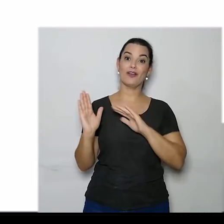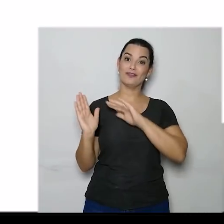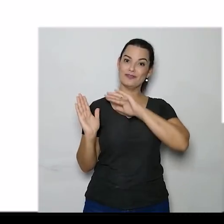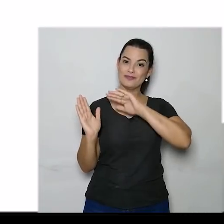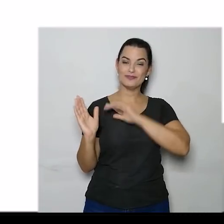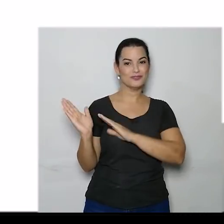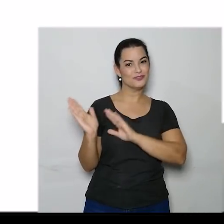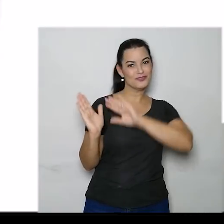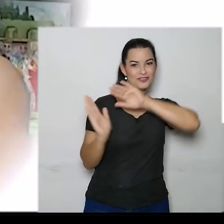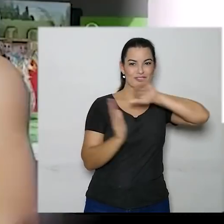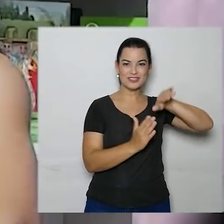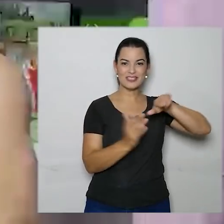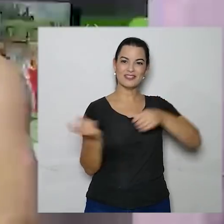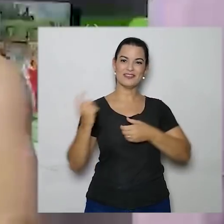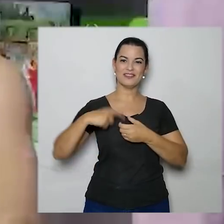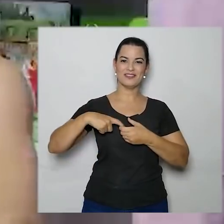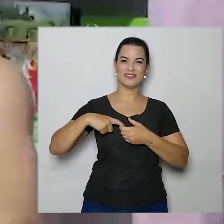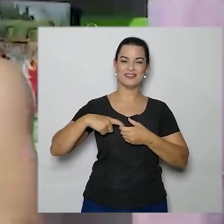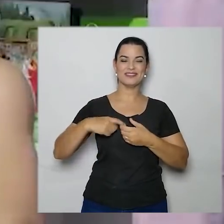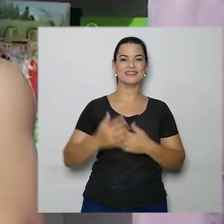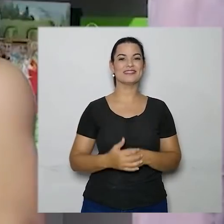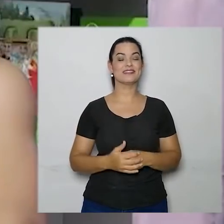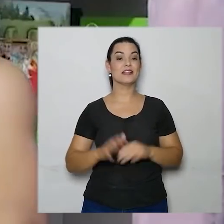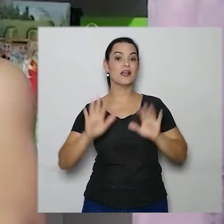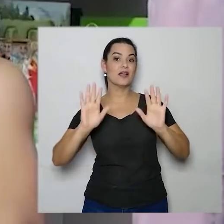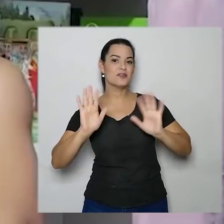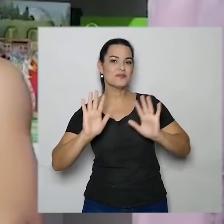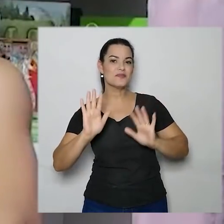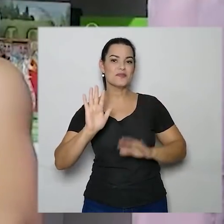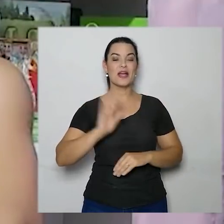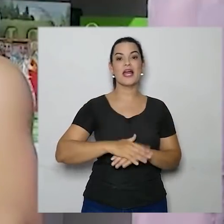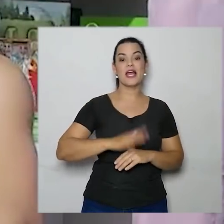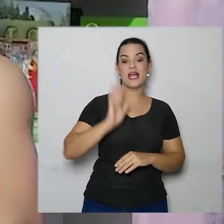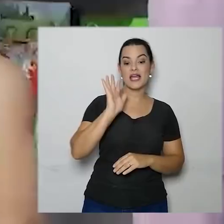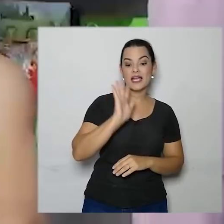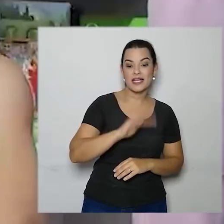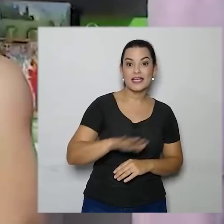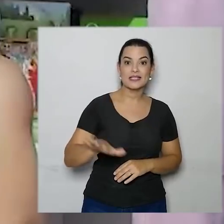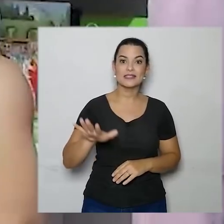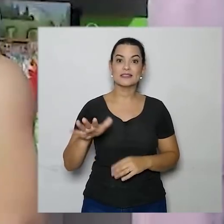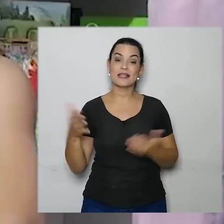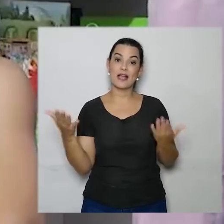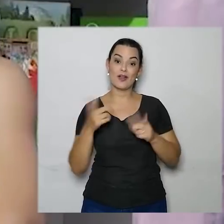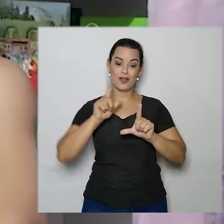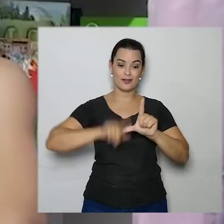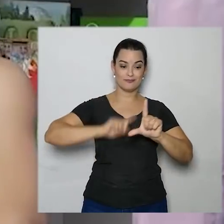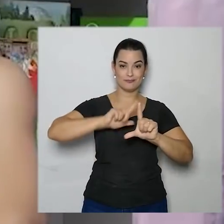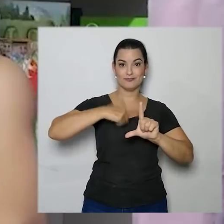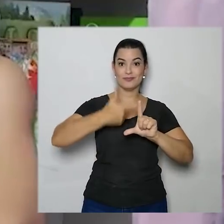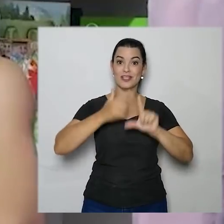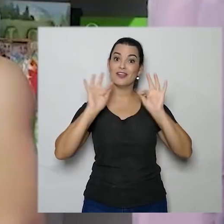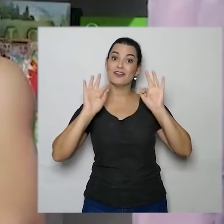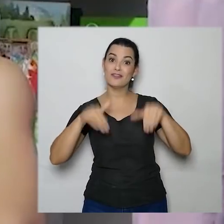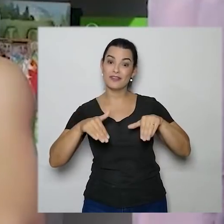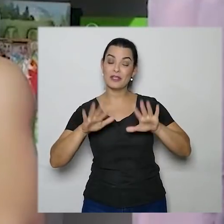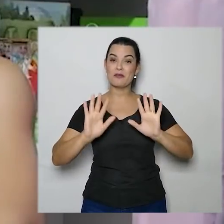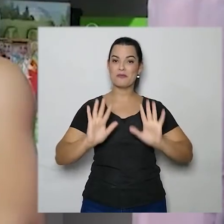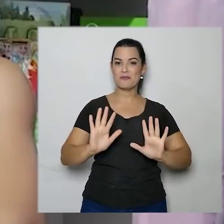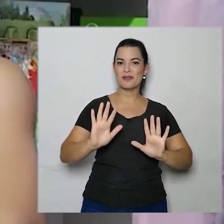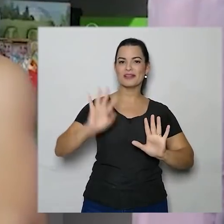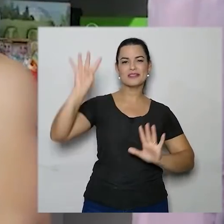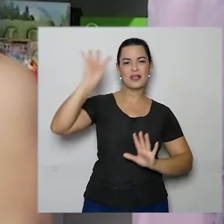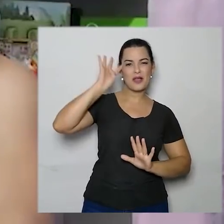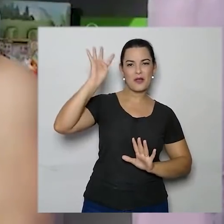voltar. Crianças, o Além das Letras hoje está terminando, mas fique ligado que quarta-feira nós estamos de